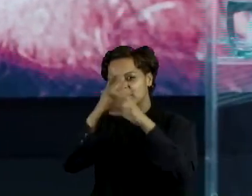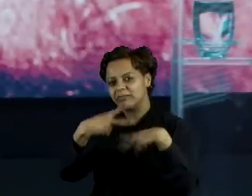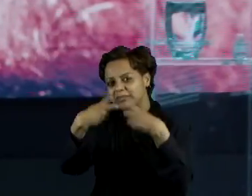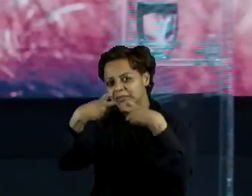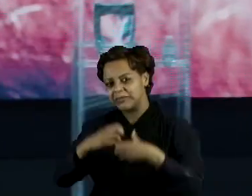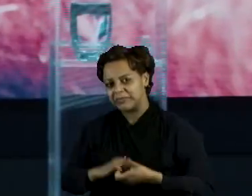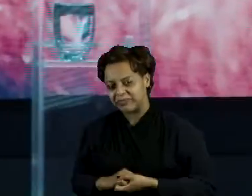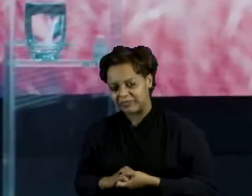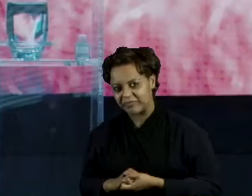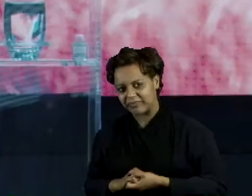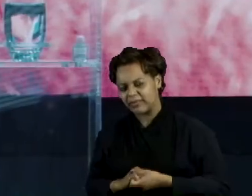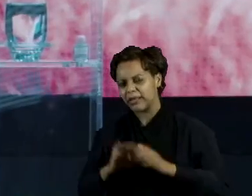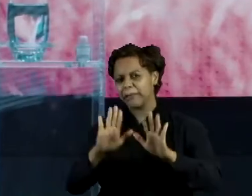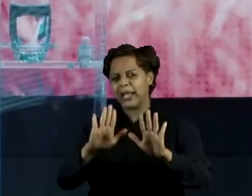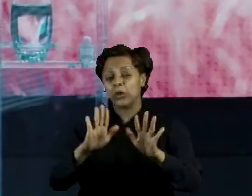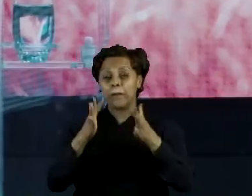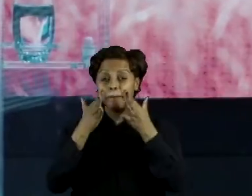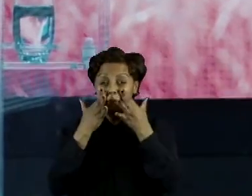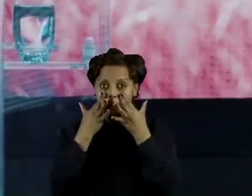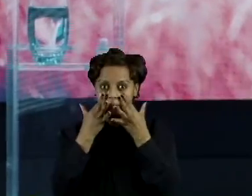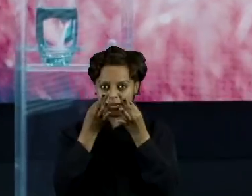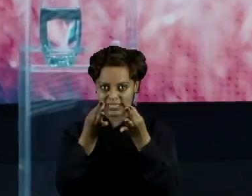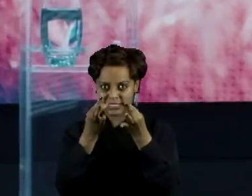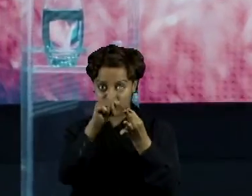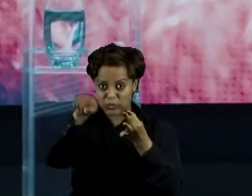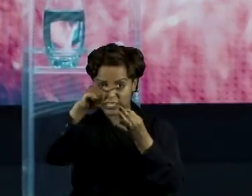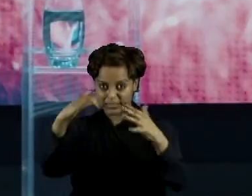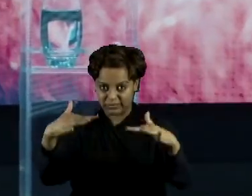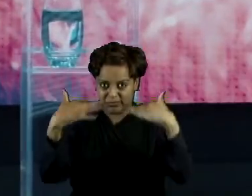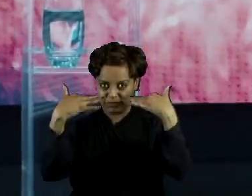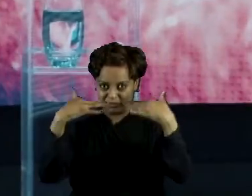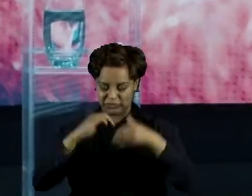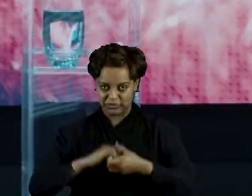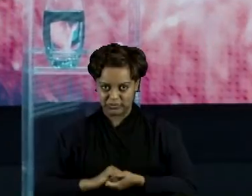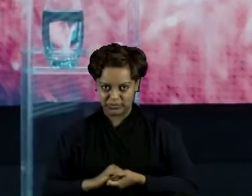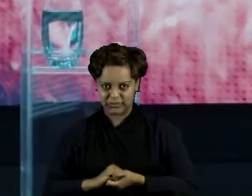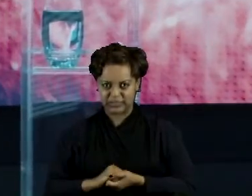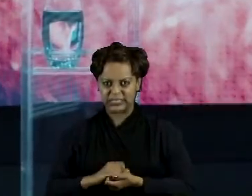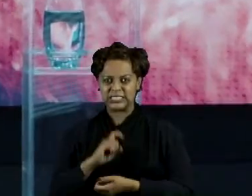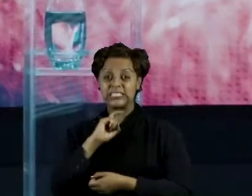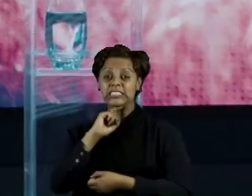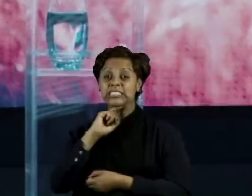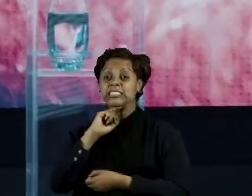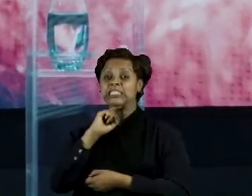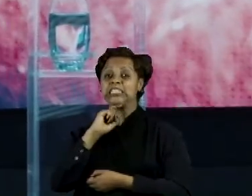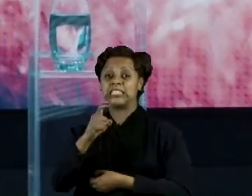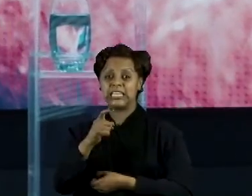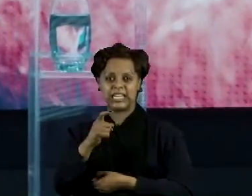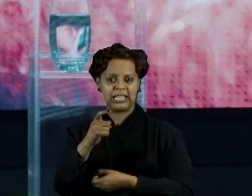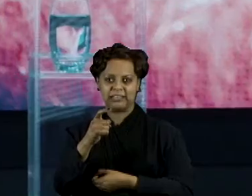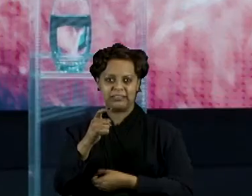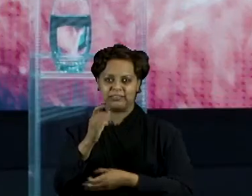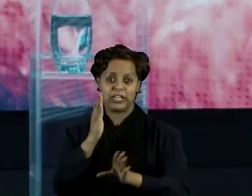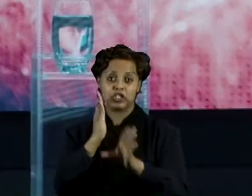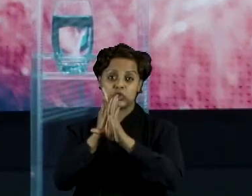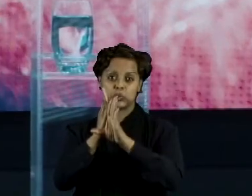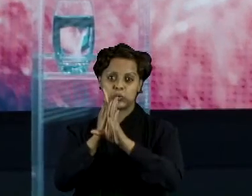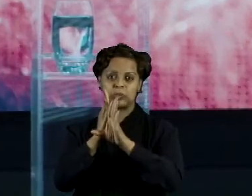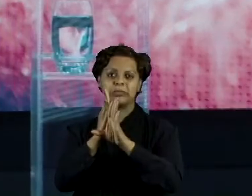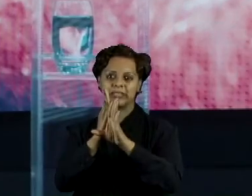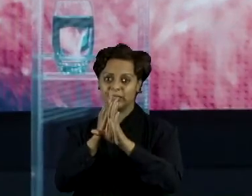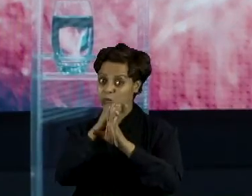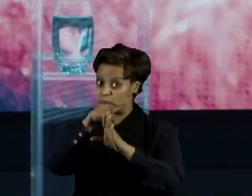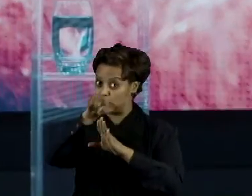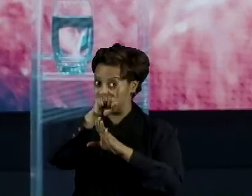que ninguém, e preste atenção você que está me vendo, ninguém vai descobrir o seu propósito se não